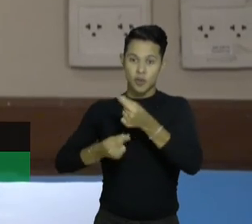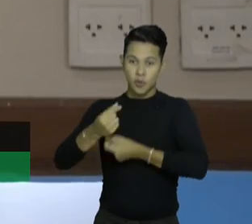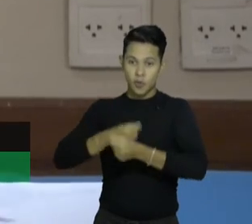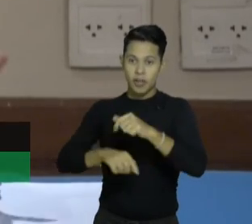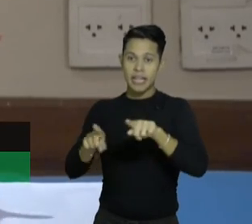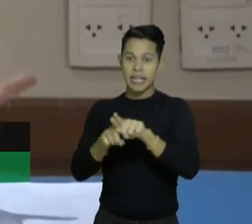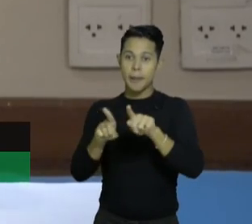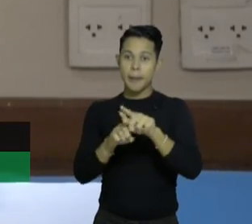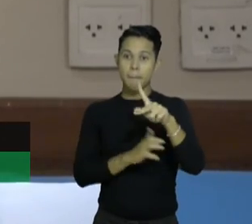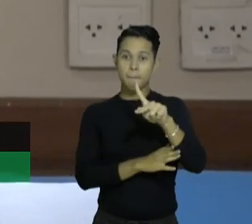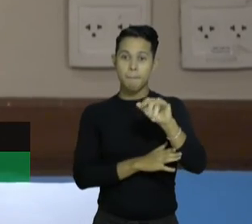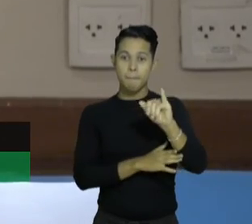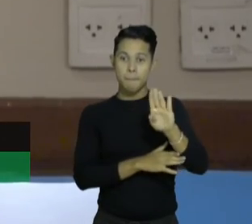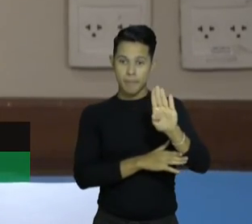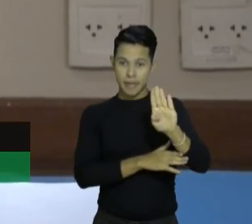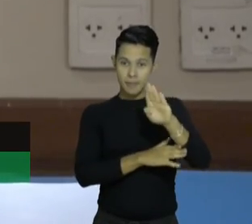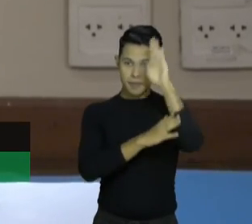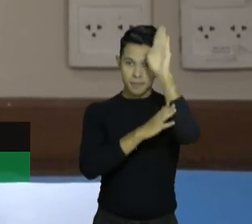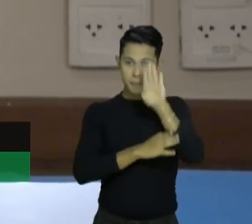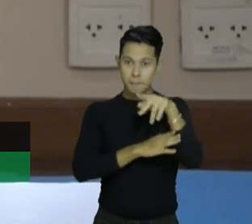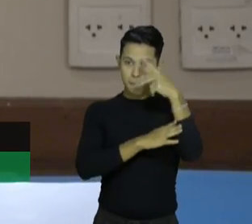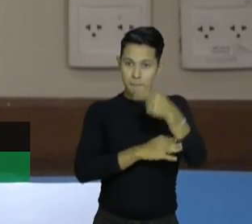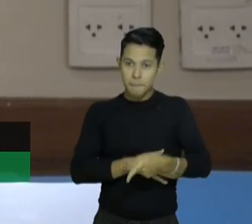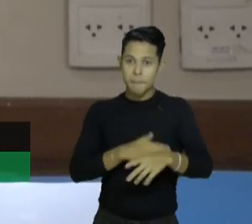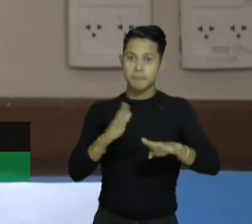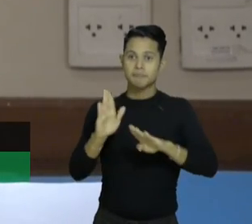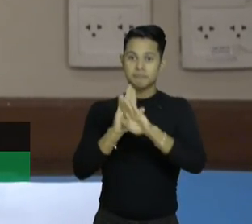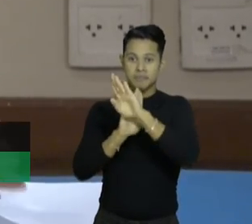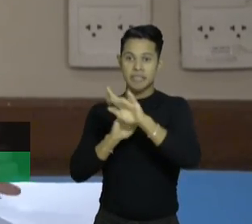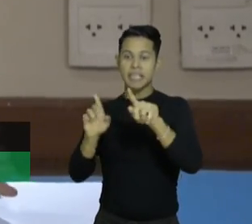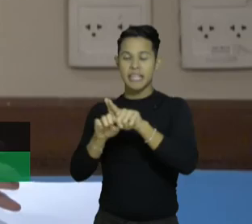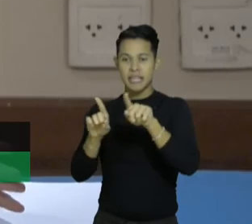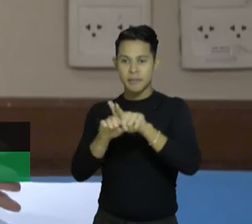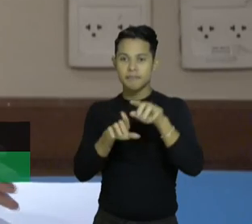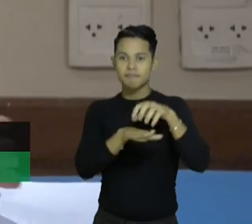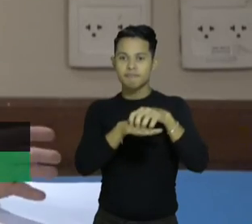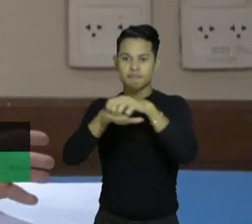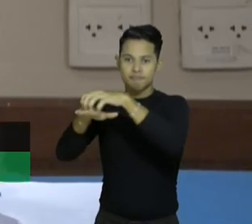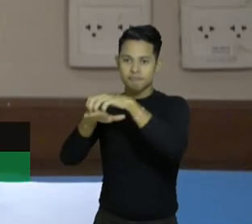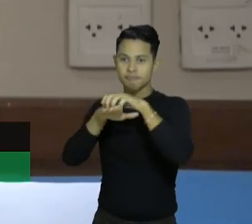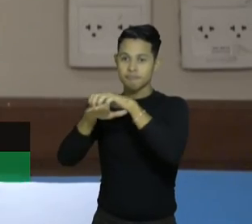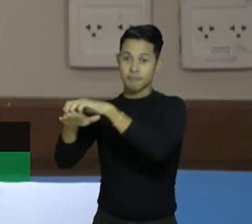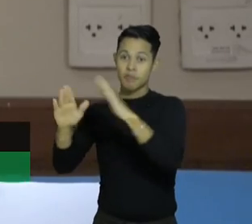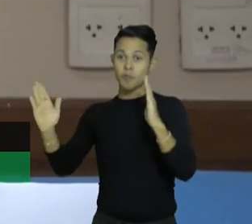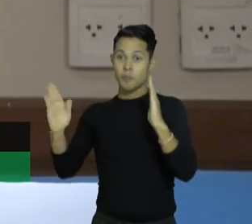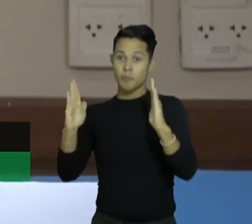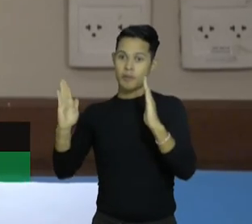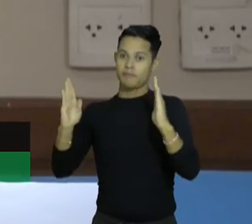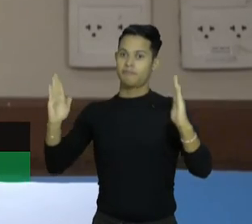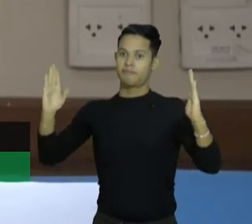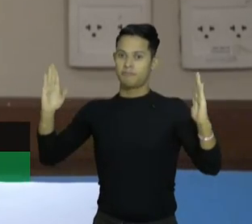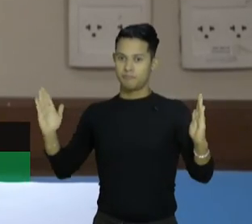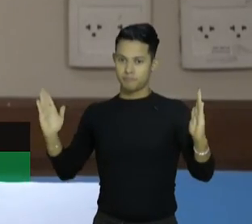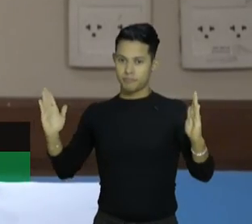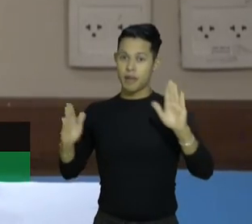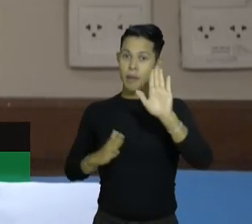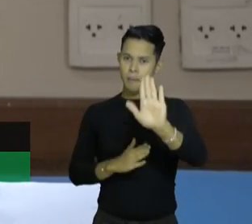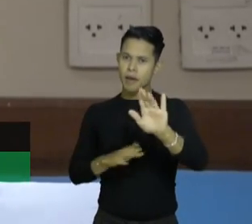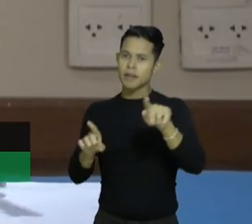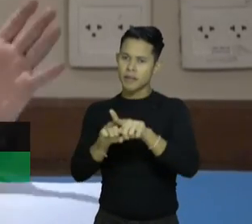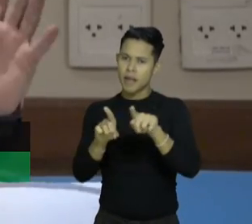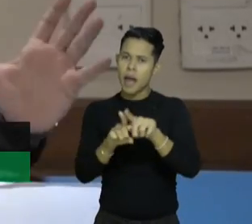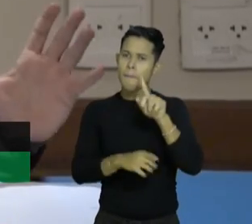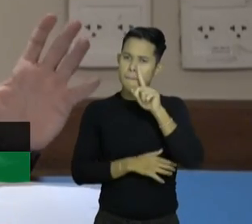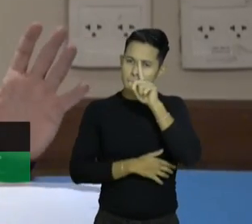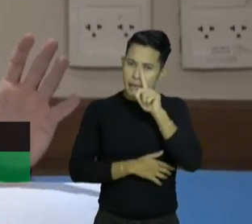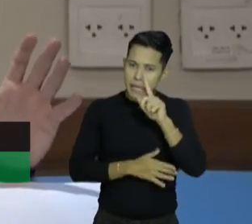e possivelmente de investimento estrangeiro direto no longo prazo mas Entretanto é porém mas todavia eu quero trazer alguns perigos que eu